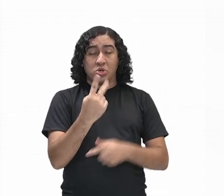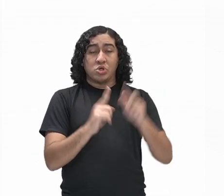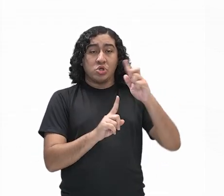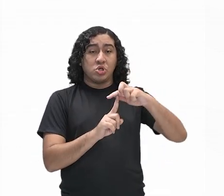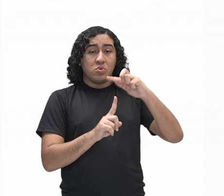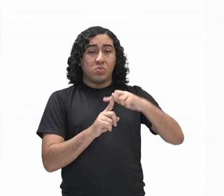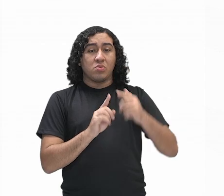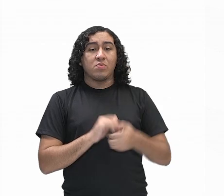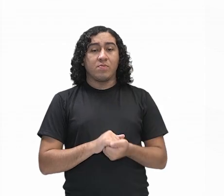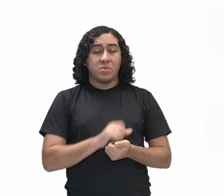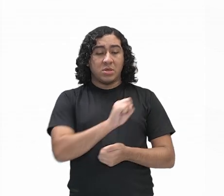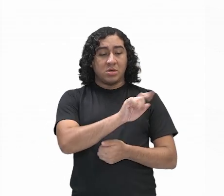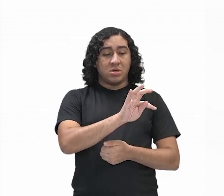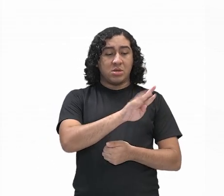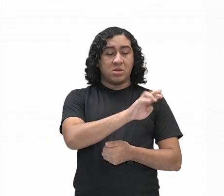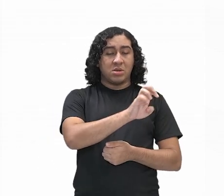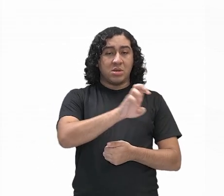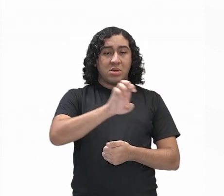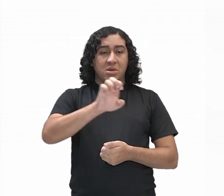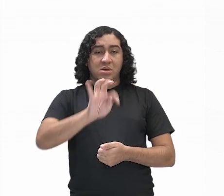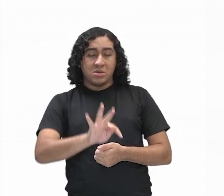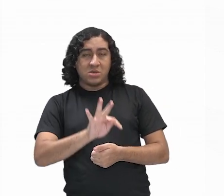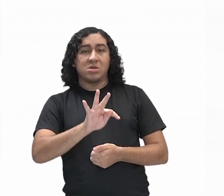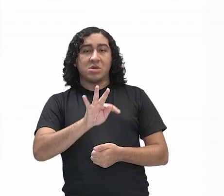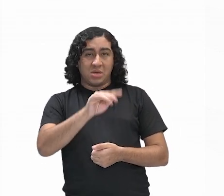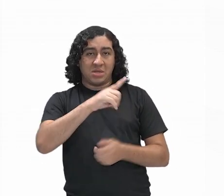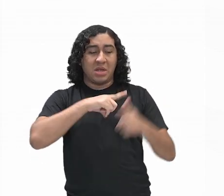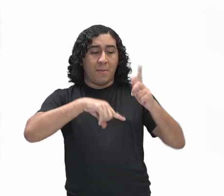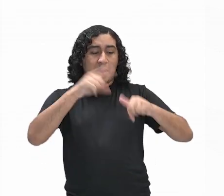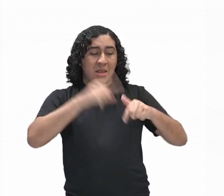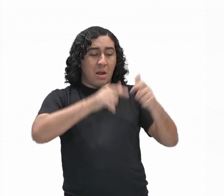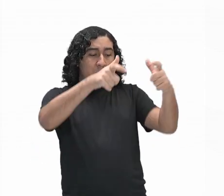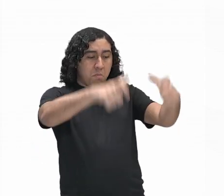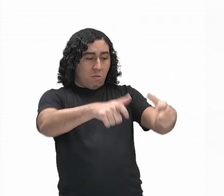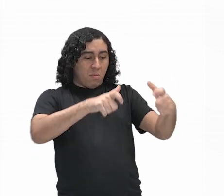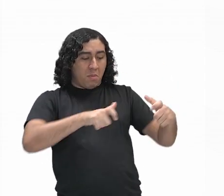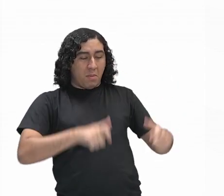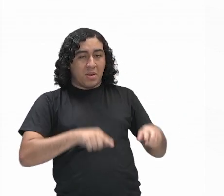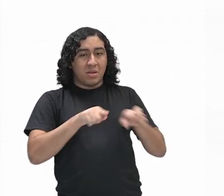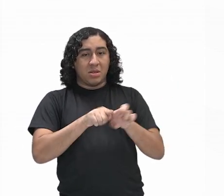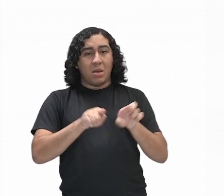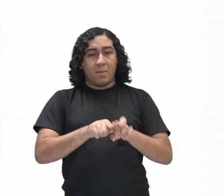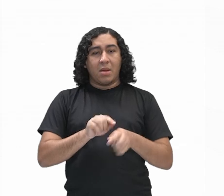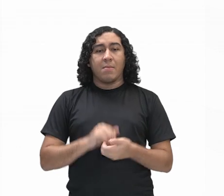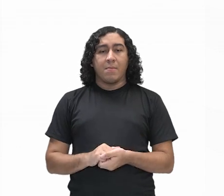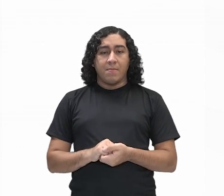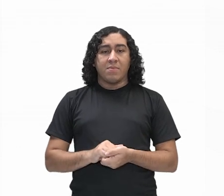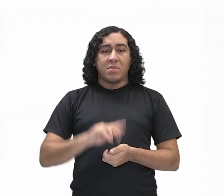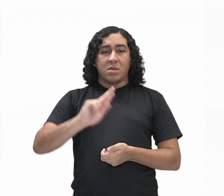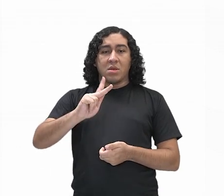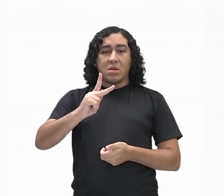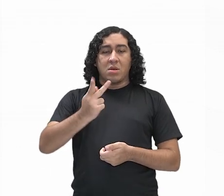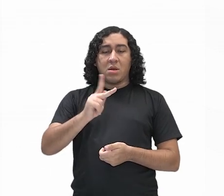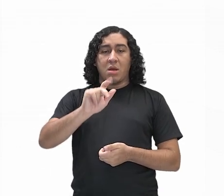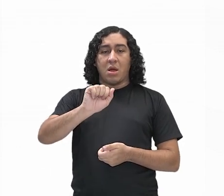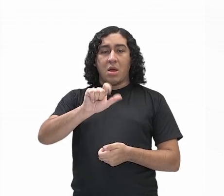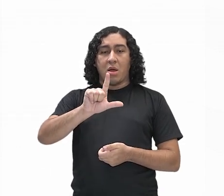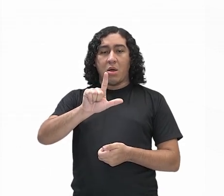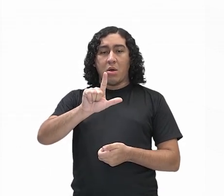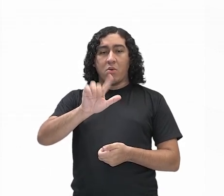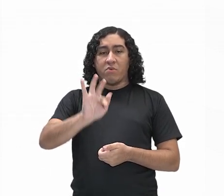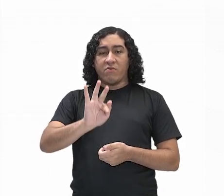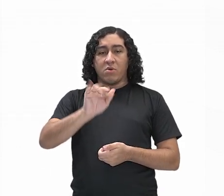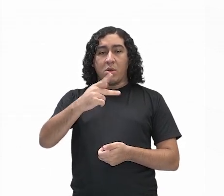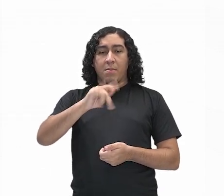categorias, a street, circuito com obstáculos, e o halfpipe, rampa em formato de U. Então,